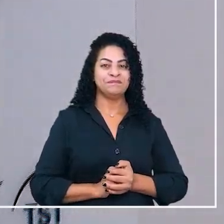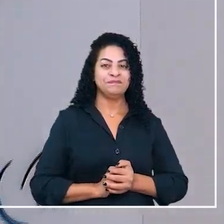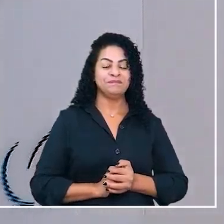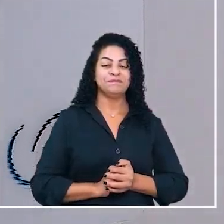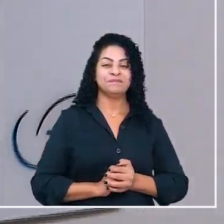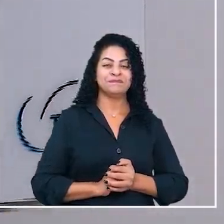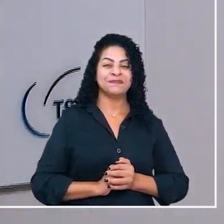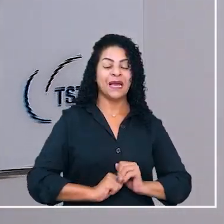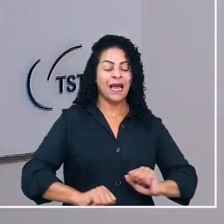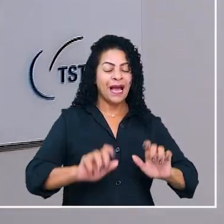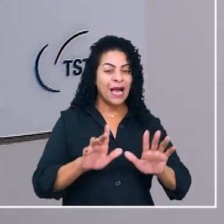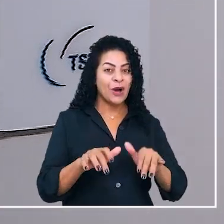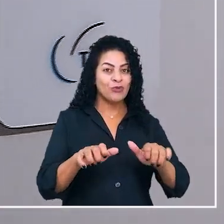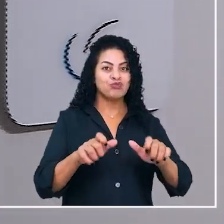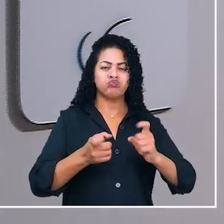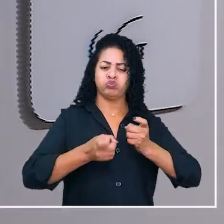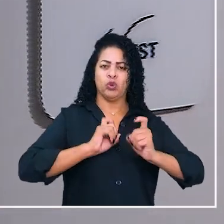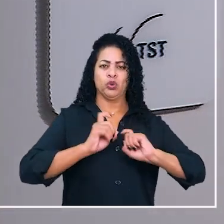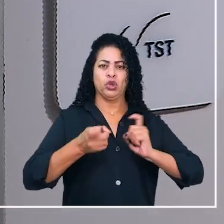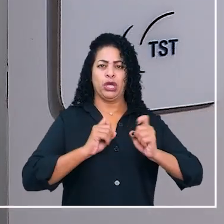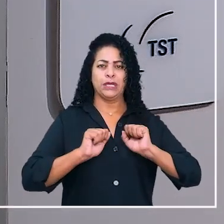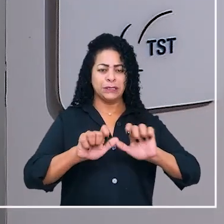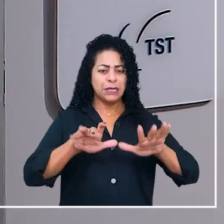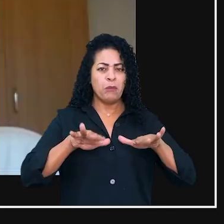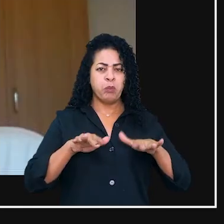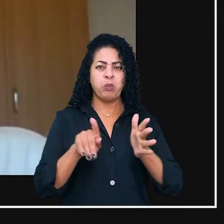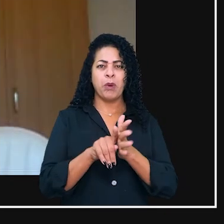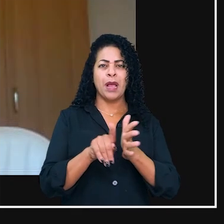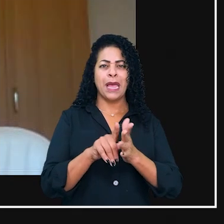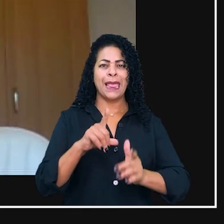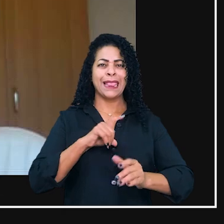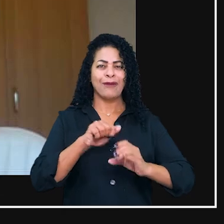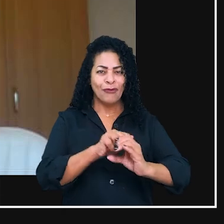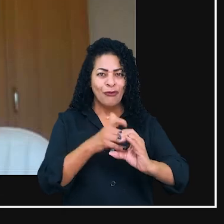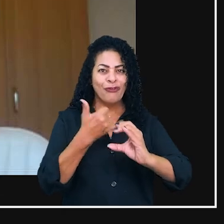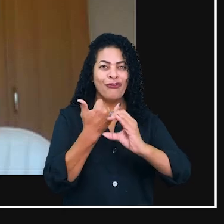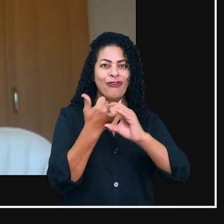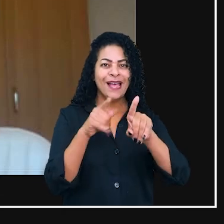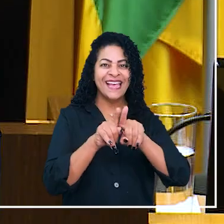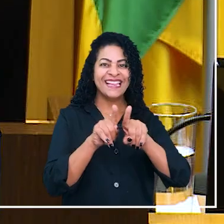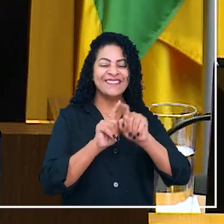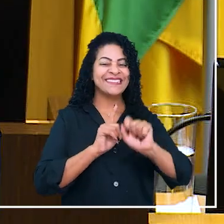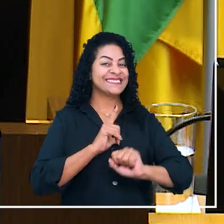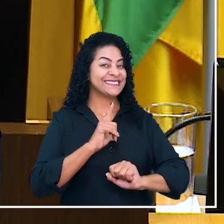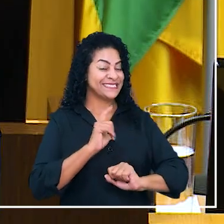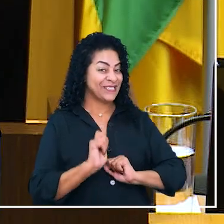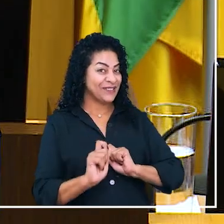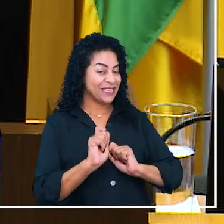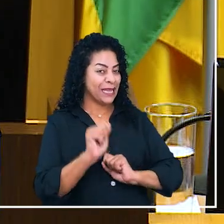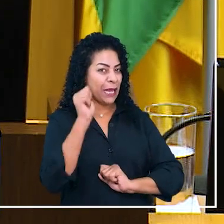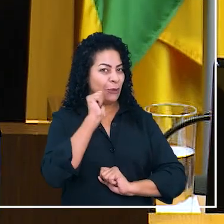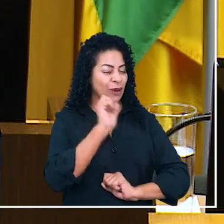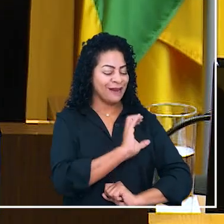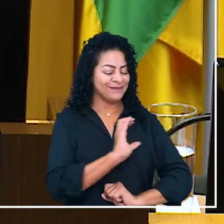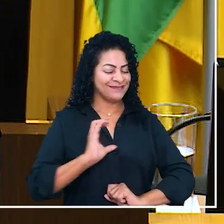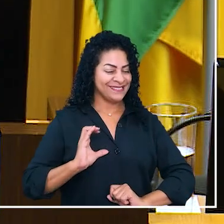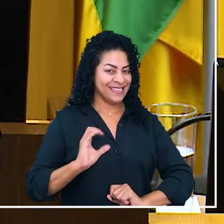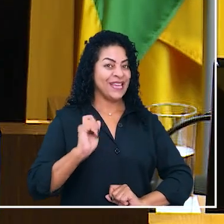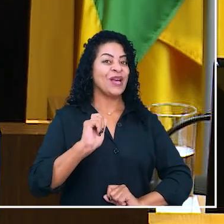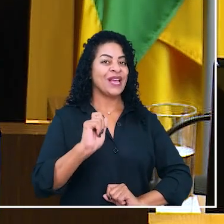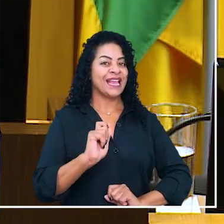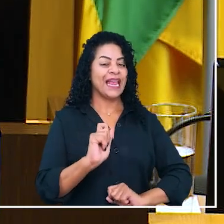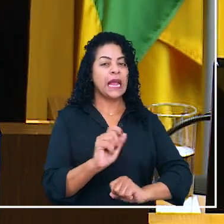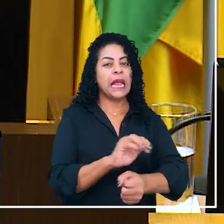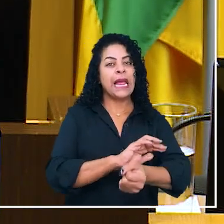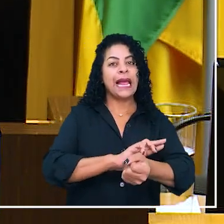Tribunal Superior do Trabalho e teve transmissão ao vivo pelo canal do TST no YouTube. A coordenadora do Programa de